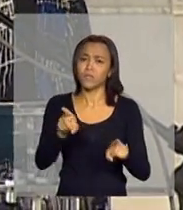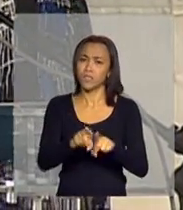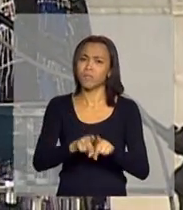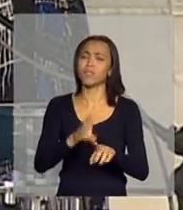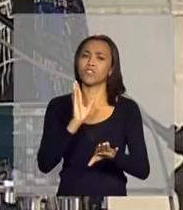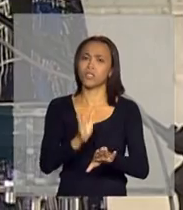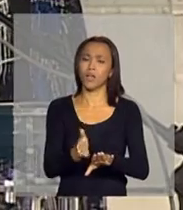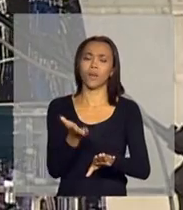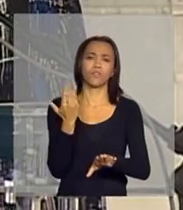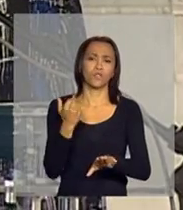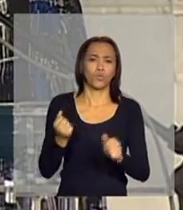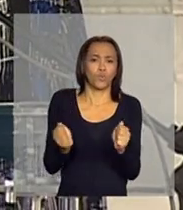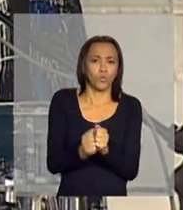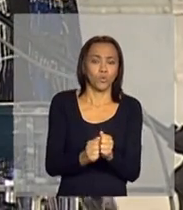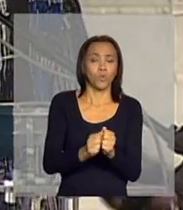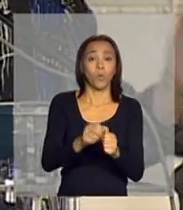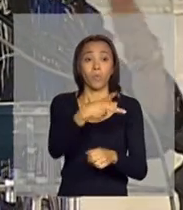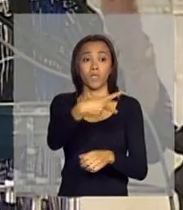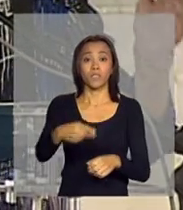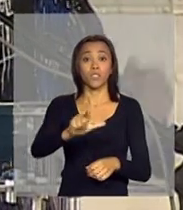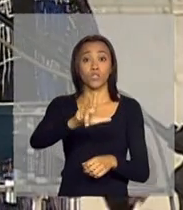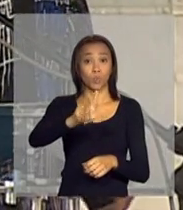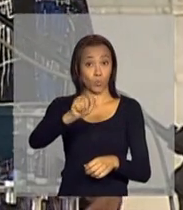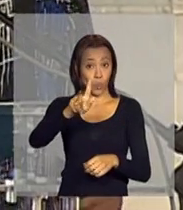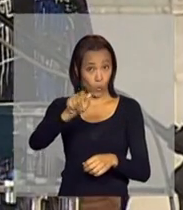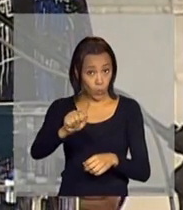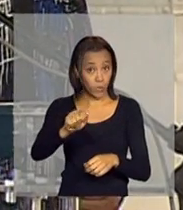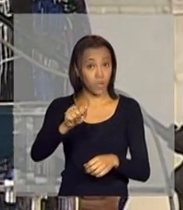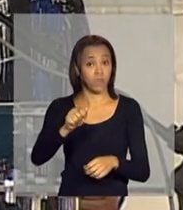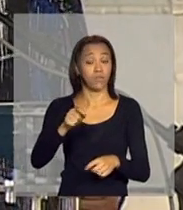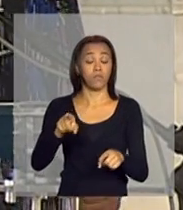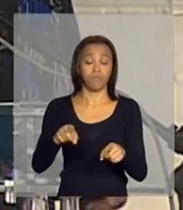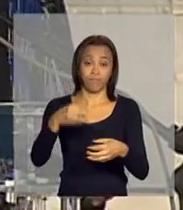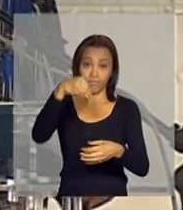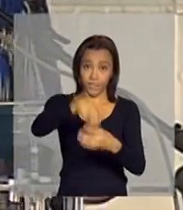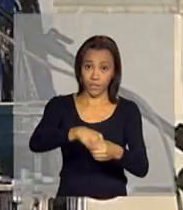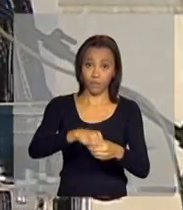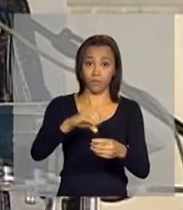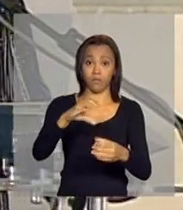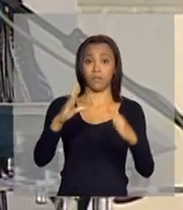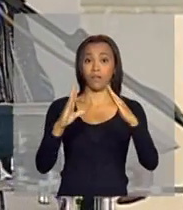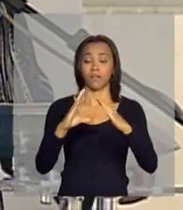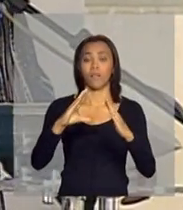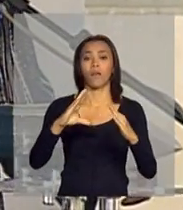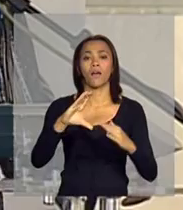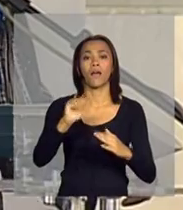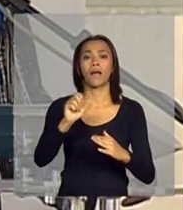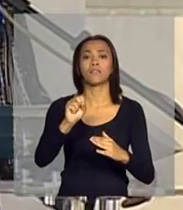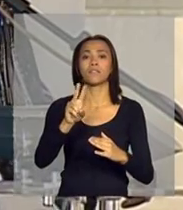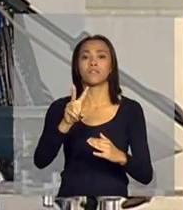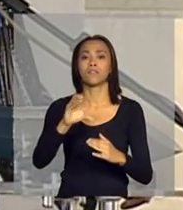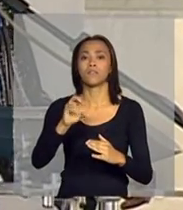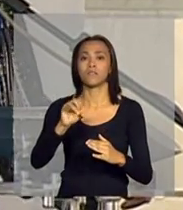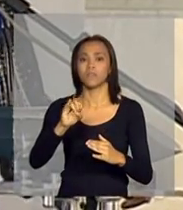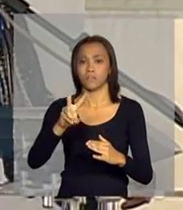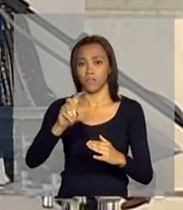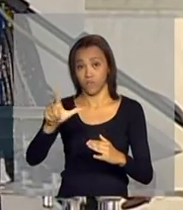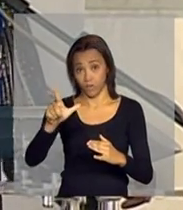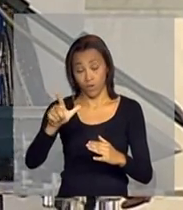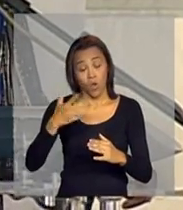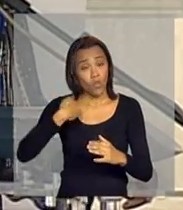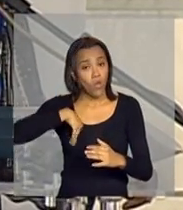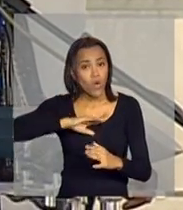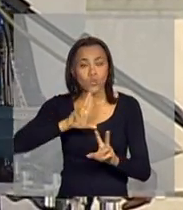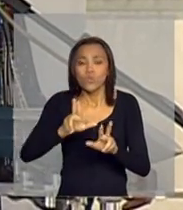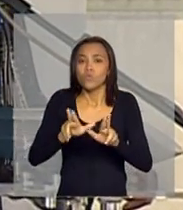com o presidente Lula como ministra da Casa Civil e de Energia. Nós não